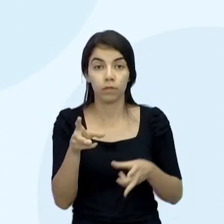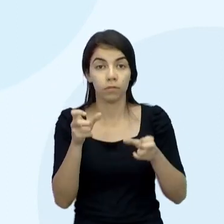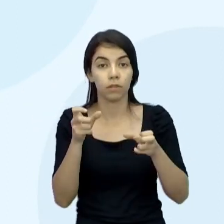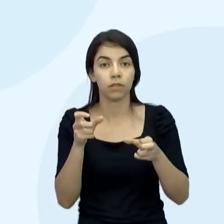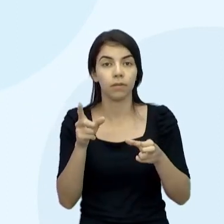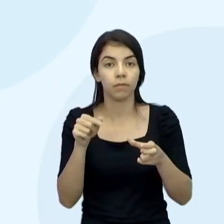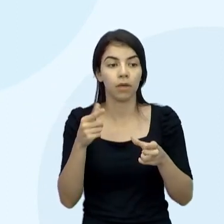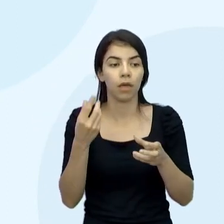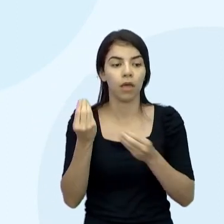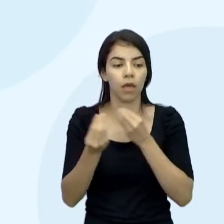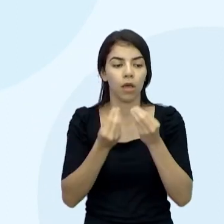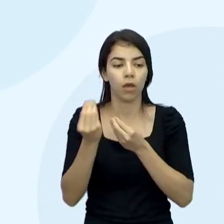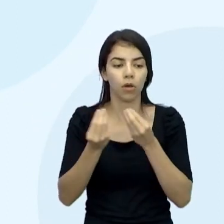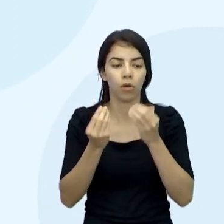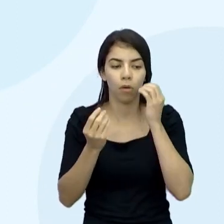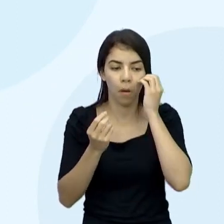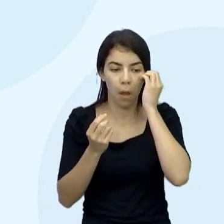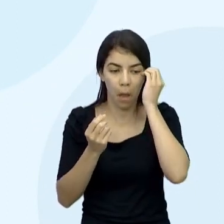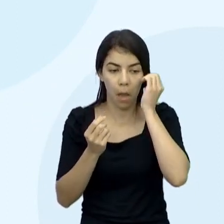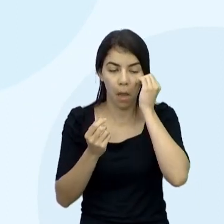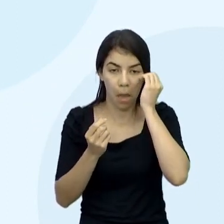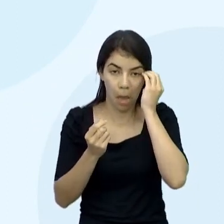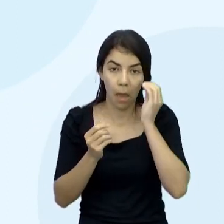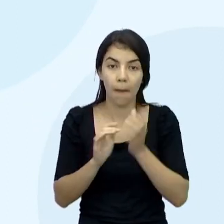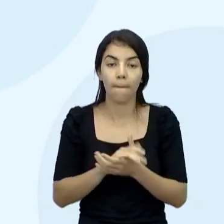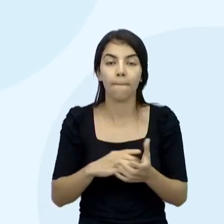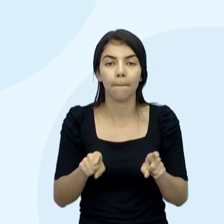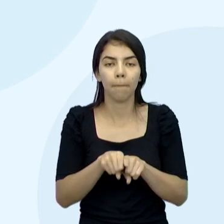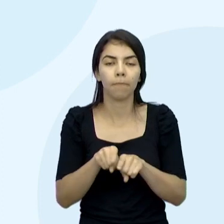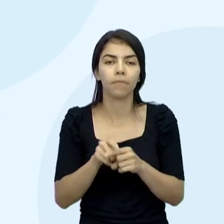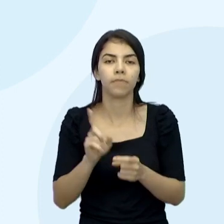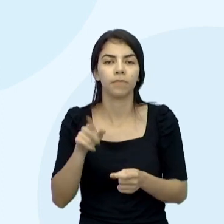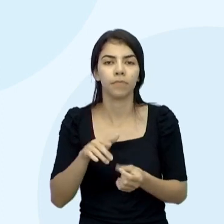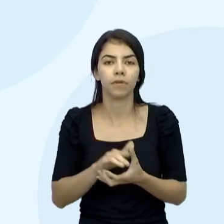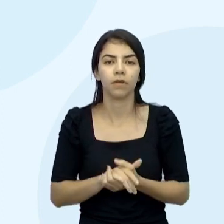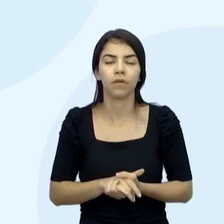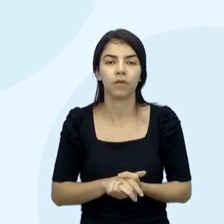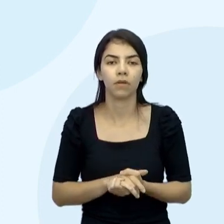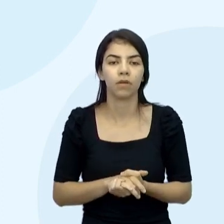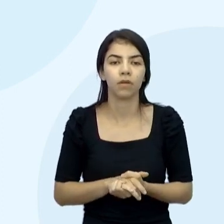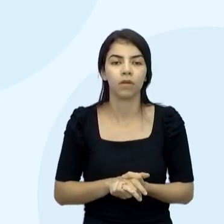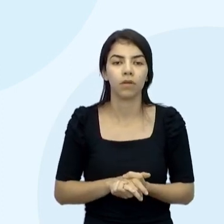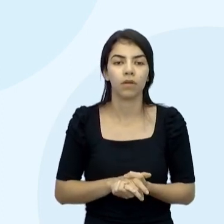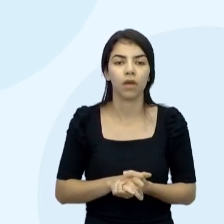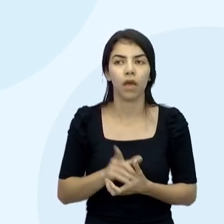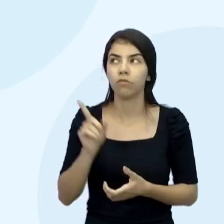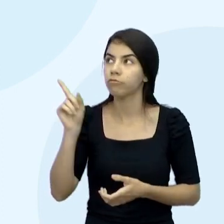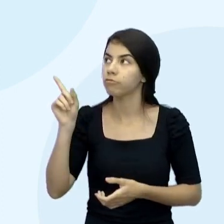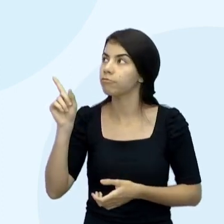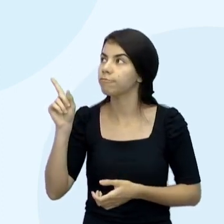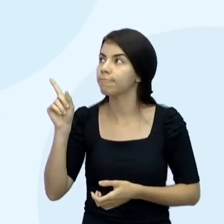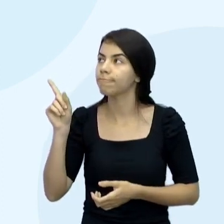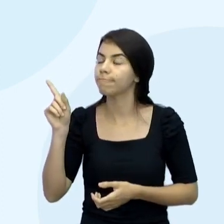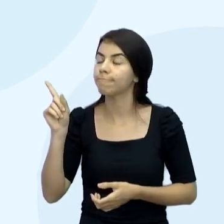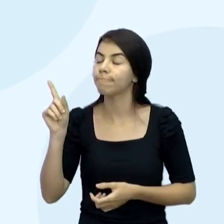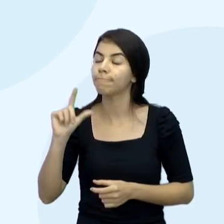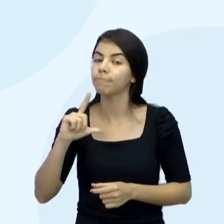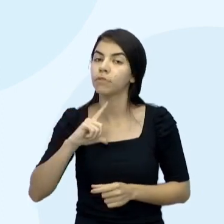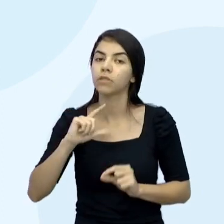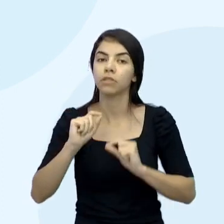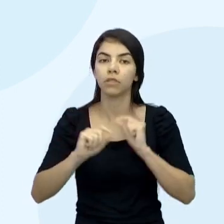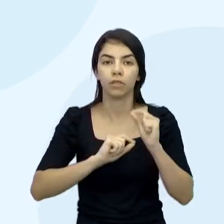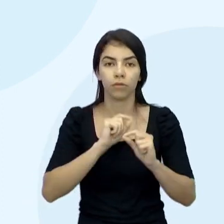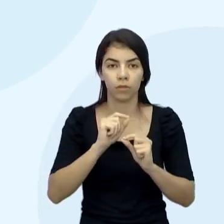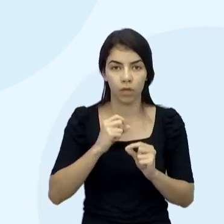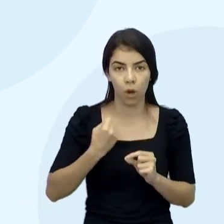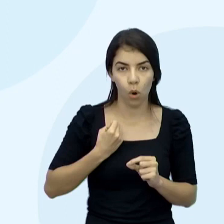ideia. Tá? Aí aqui aparecem os números, é interessante porque aí você tem o que? Os números relativos à